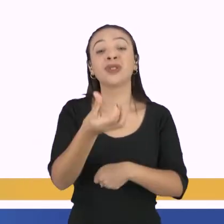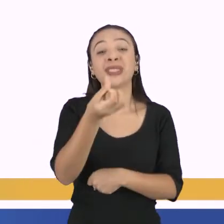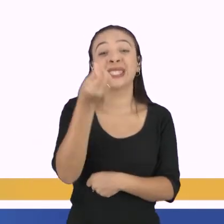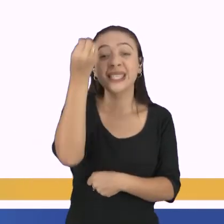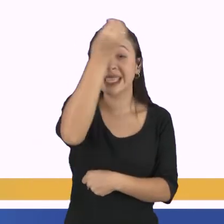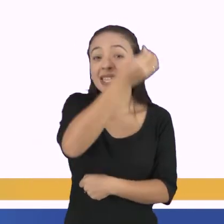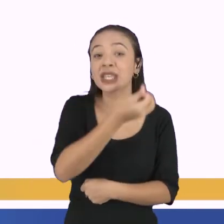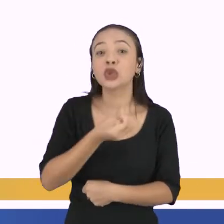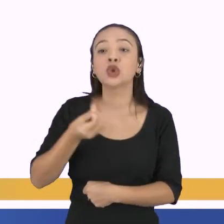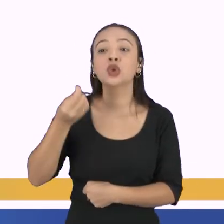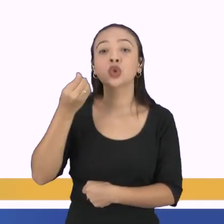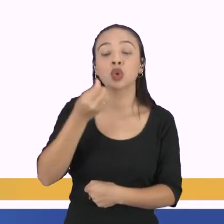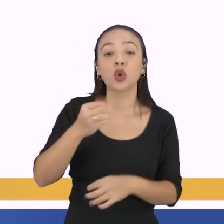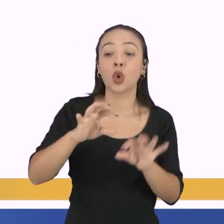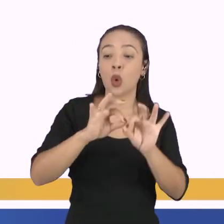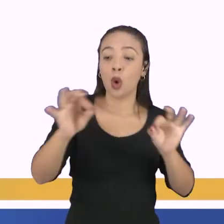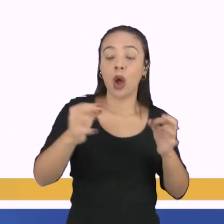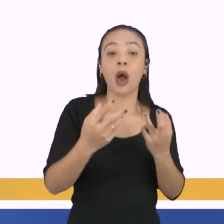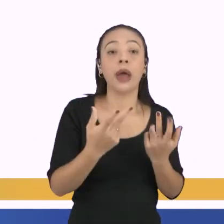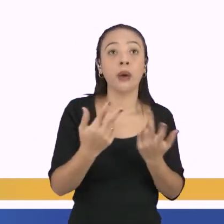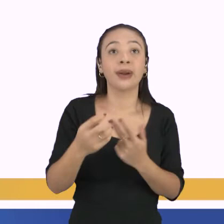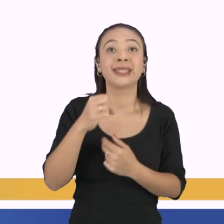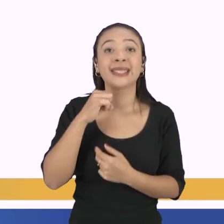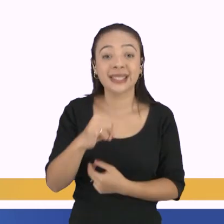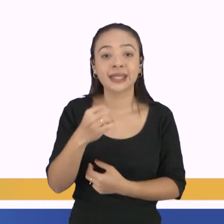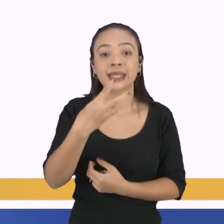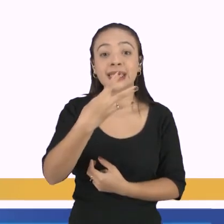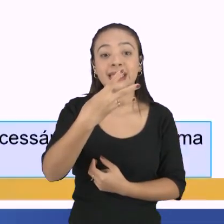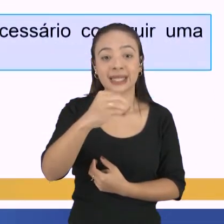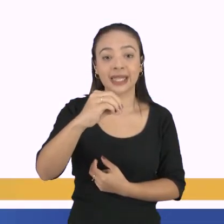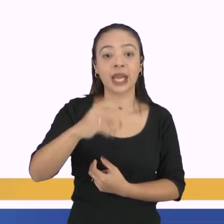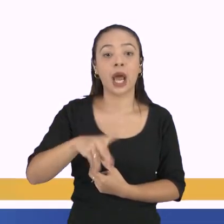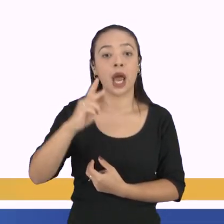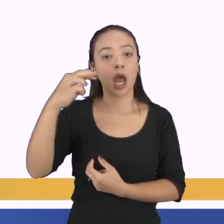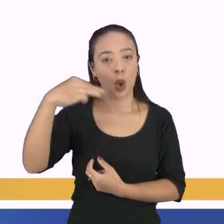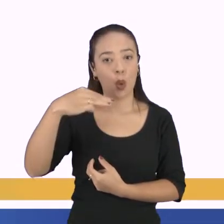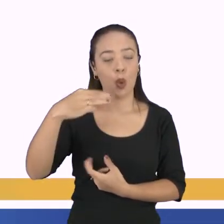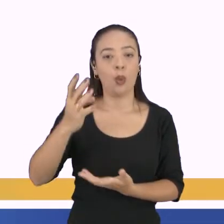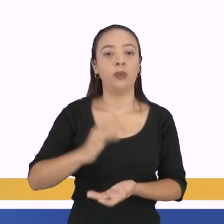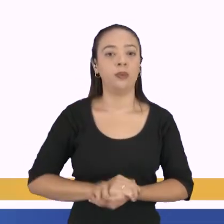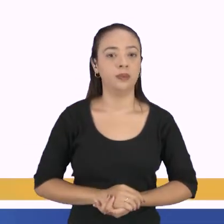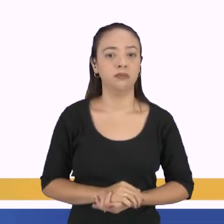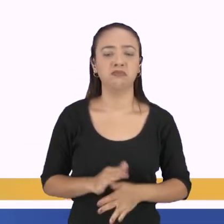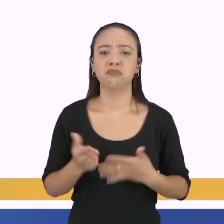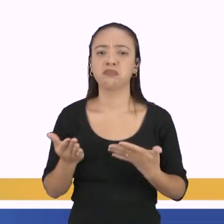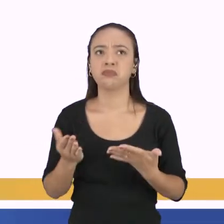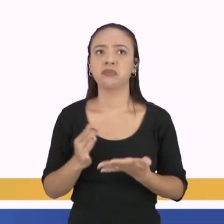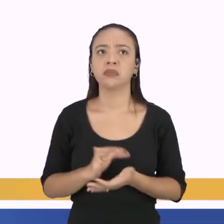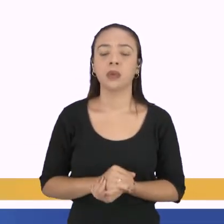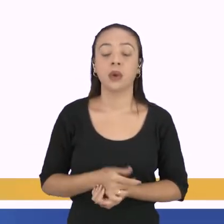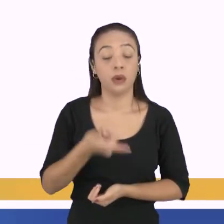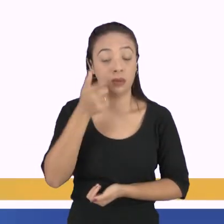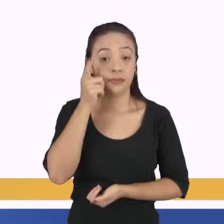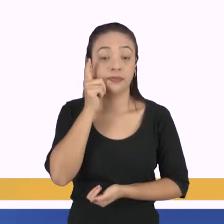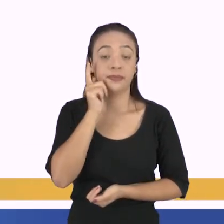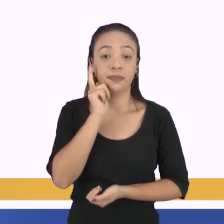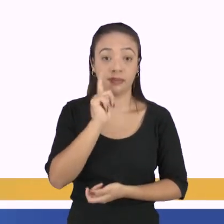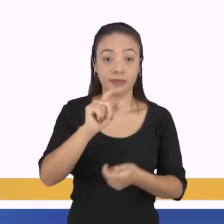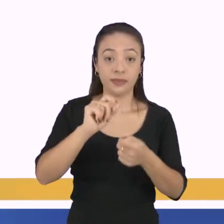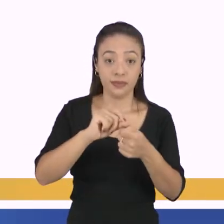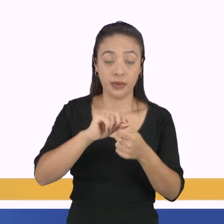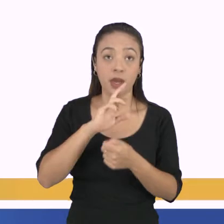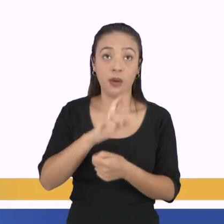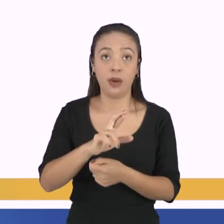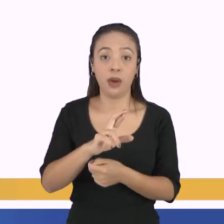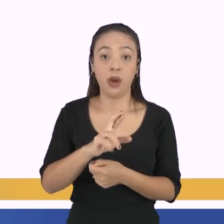percurso se estivesse a 30 km por hora? Então vamos lá. Para resolver esse problema, podemos usar